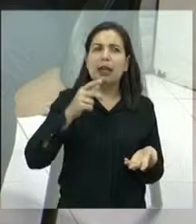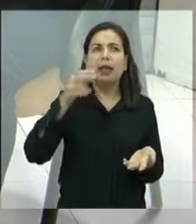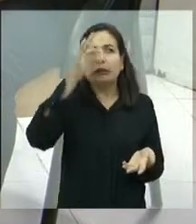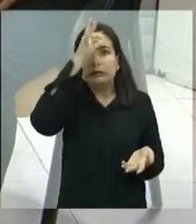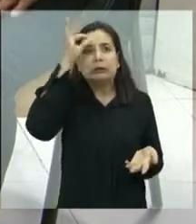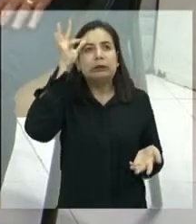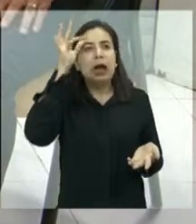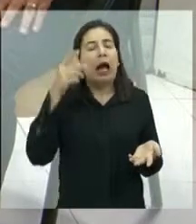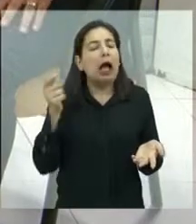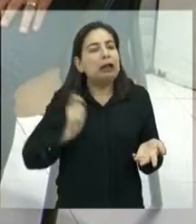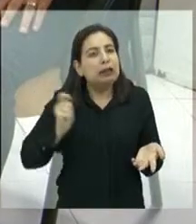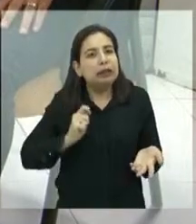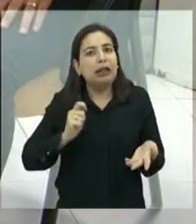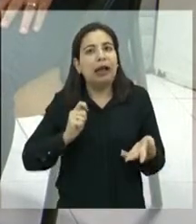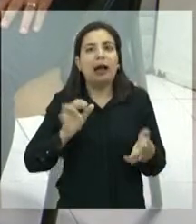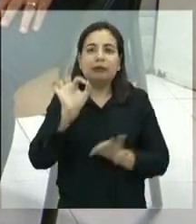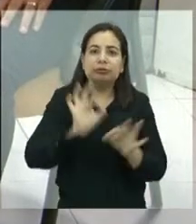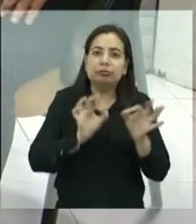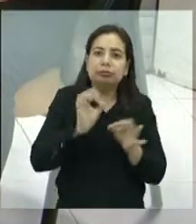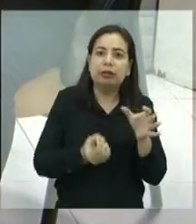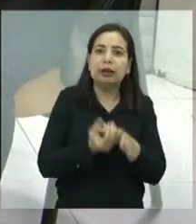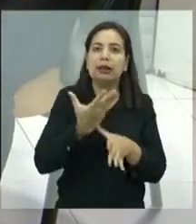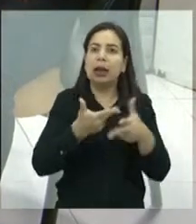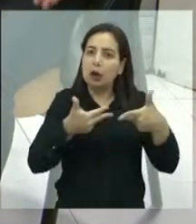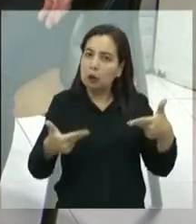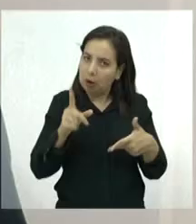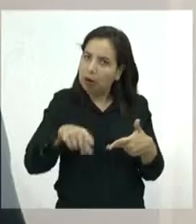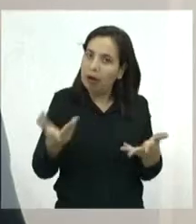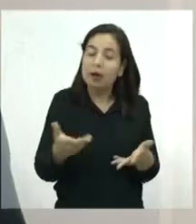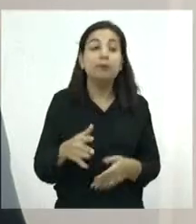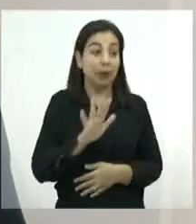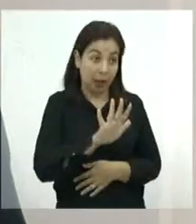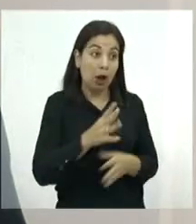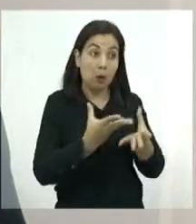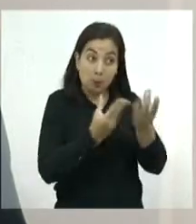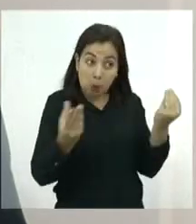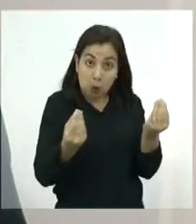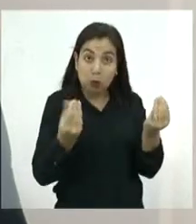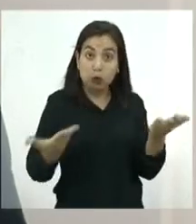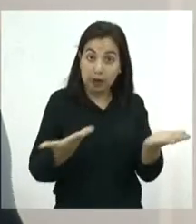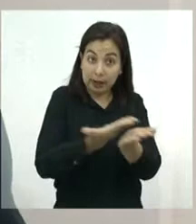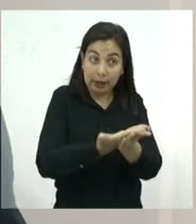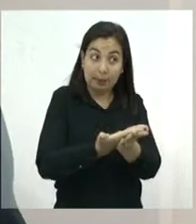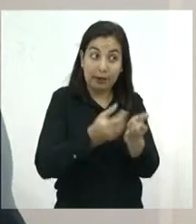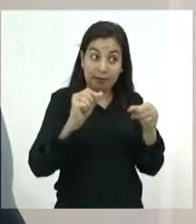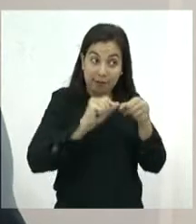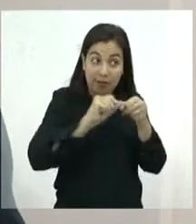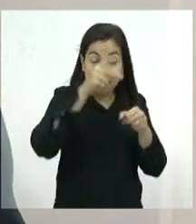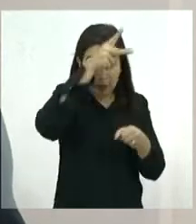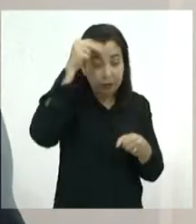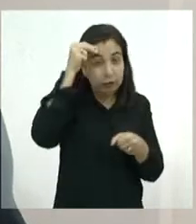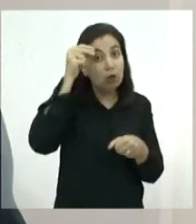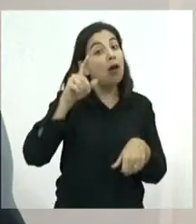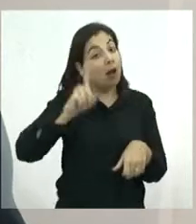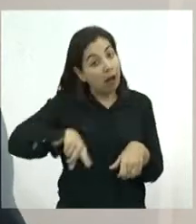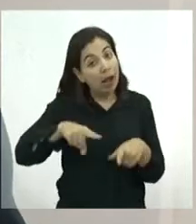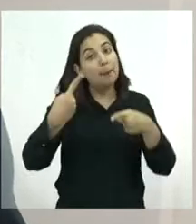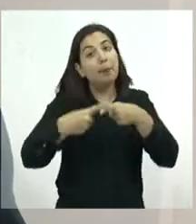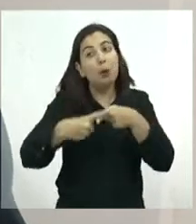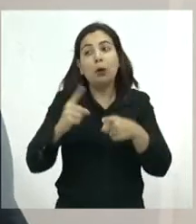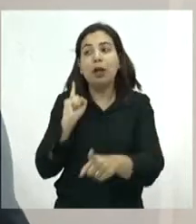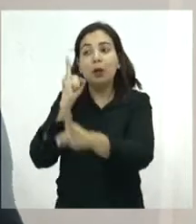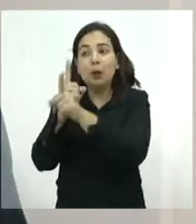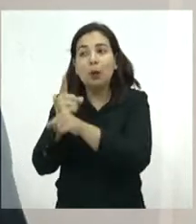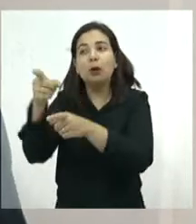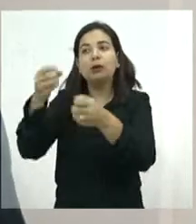pode trazer para o plenário. Claro, muitos requerimentos que fizemos à Prefeitura foram frutos dessas